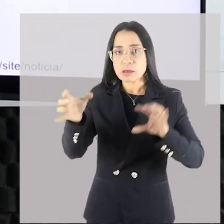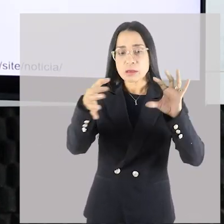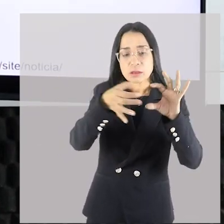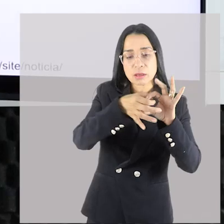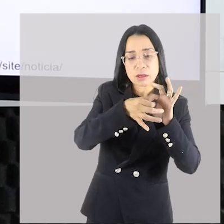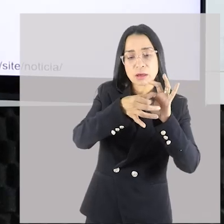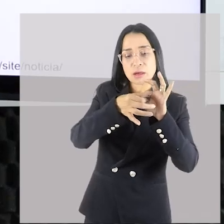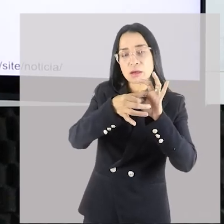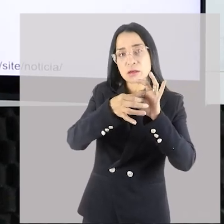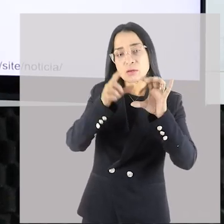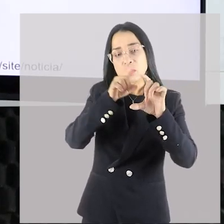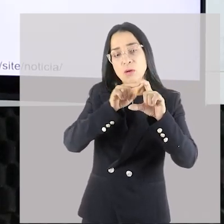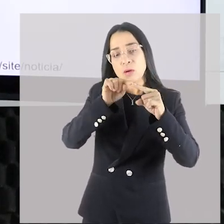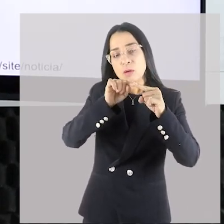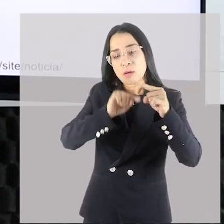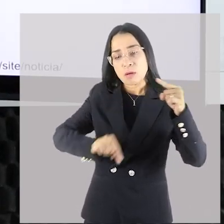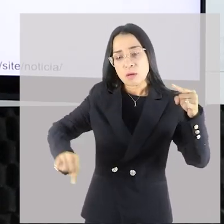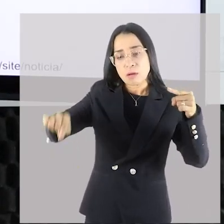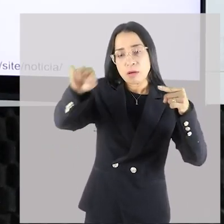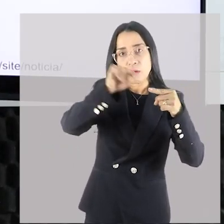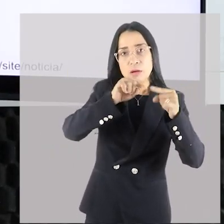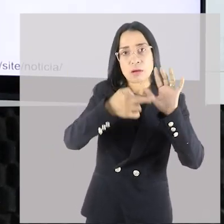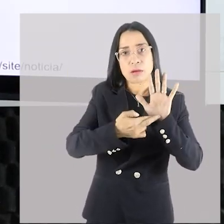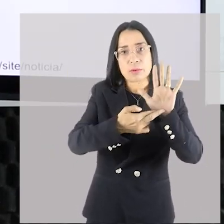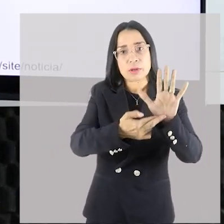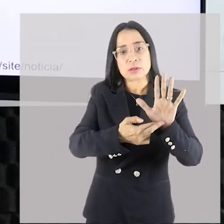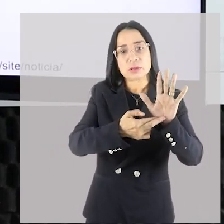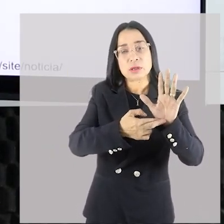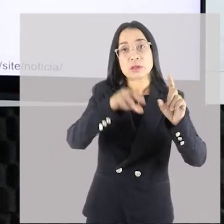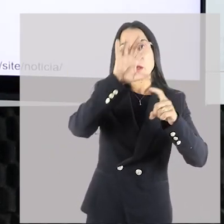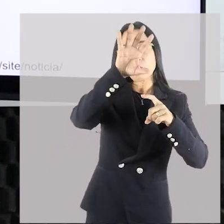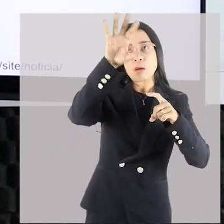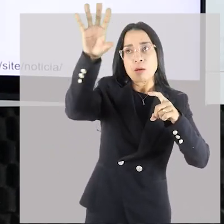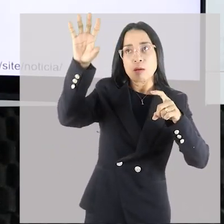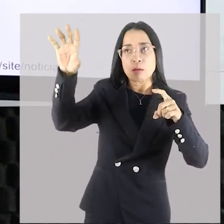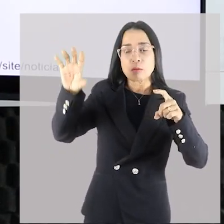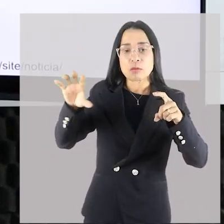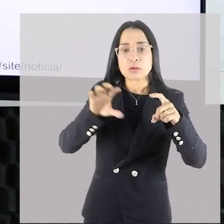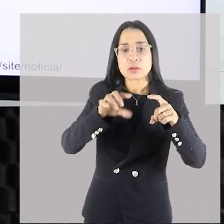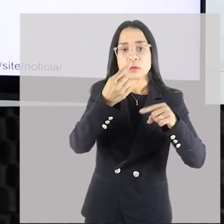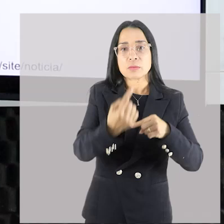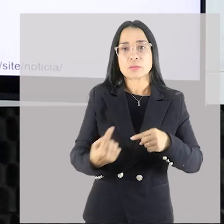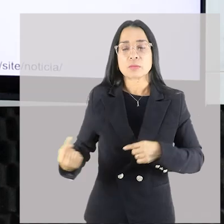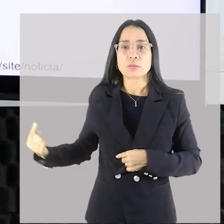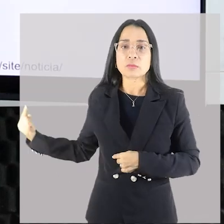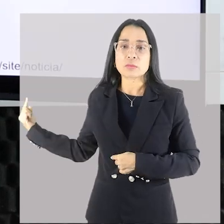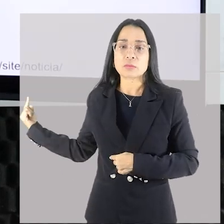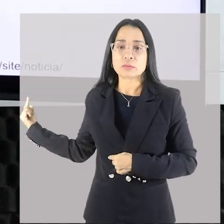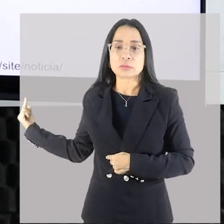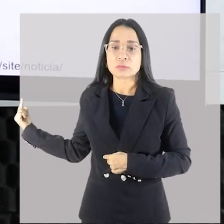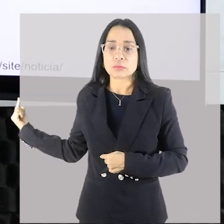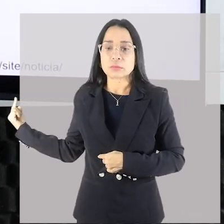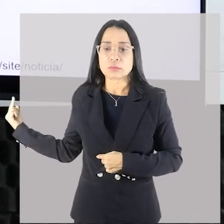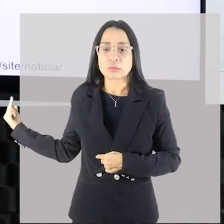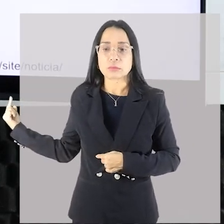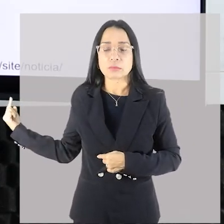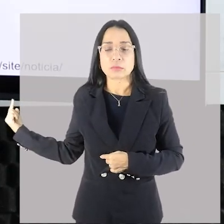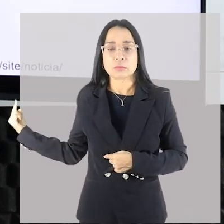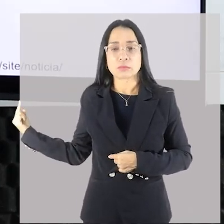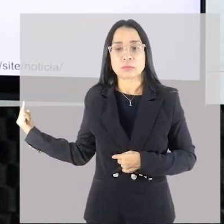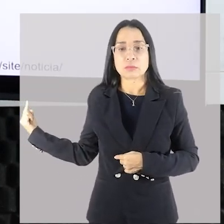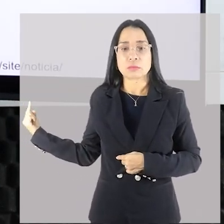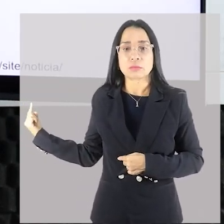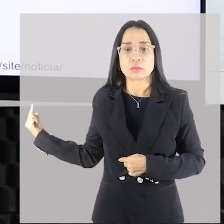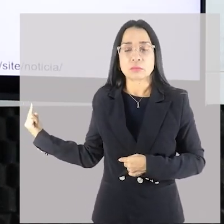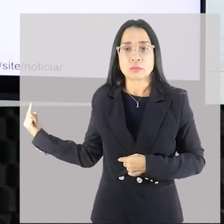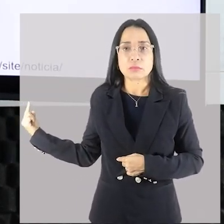O azul, a Europa; o preto, a cor preto, a África; vermelho, a América; o amarelo, a Ásia; o verde,